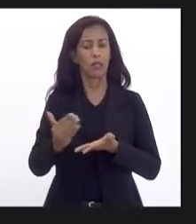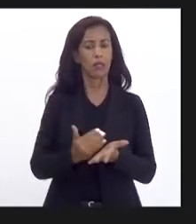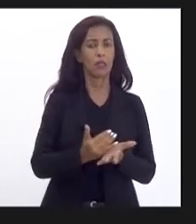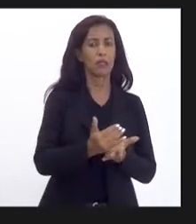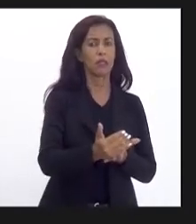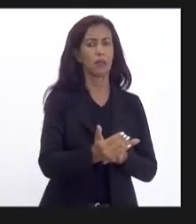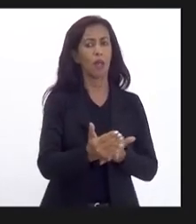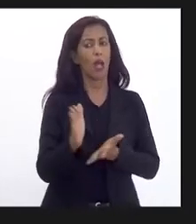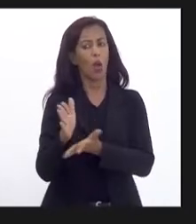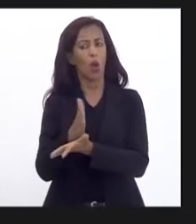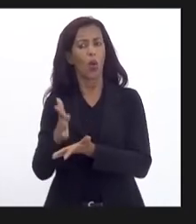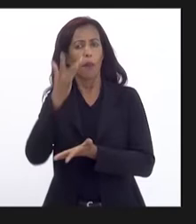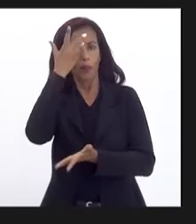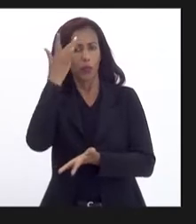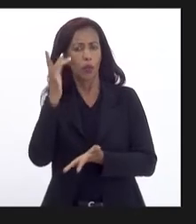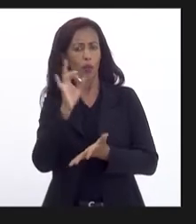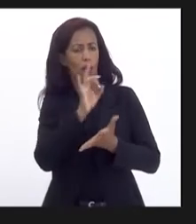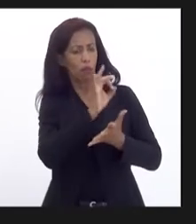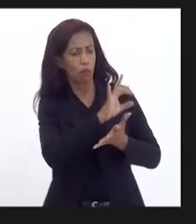até ponderaram,